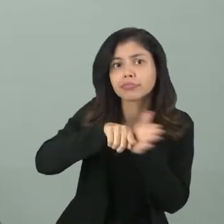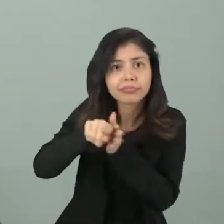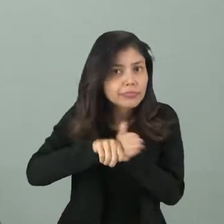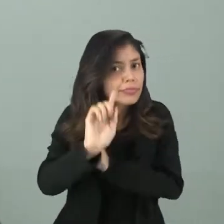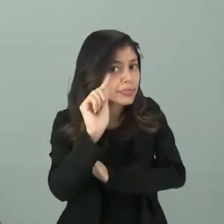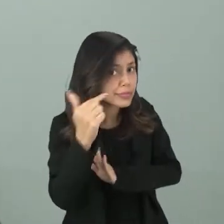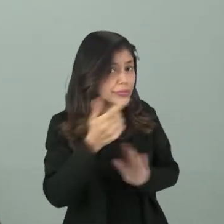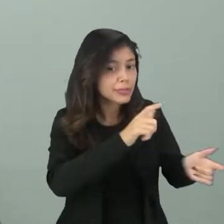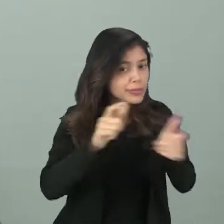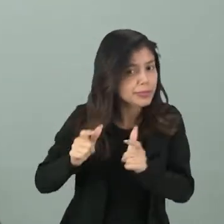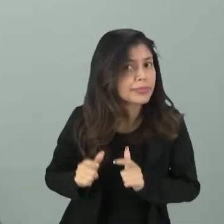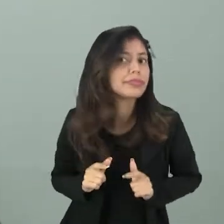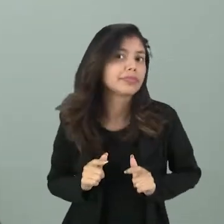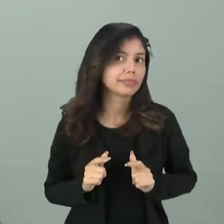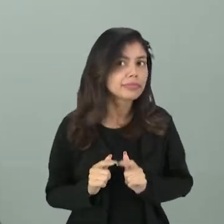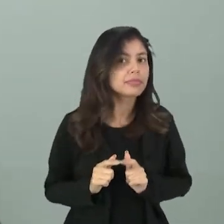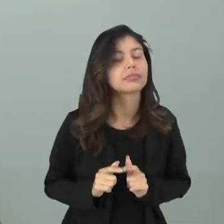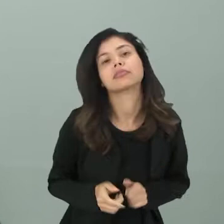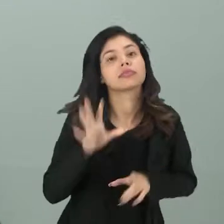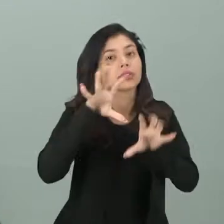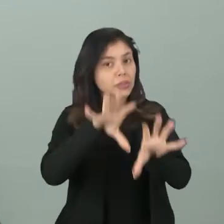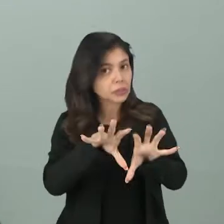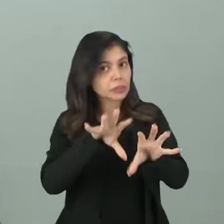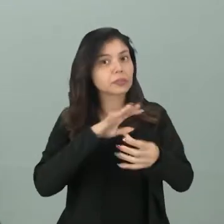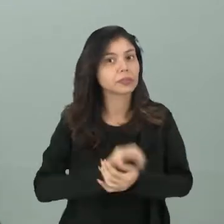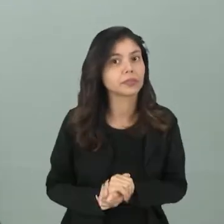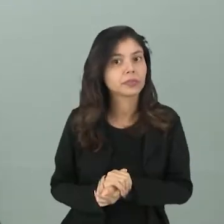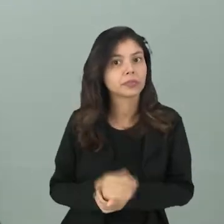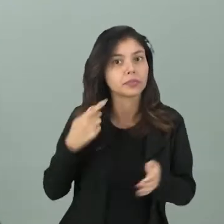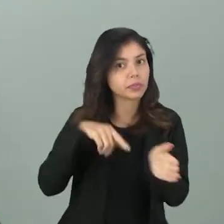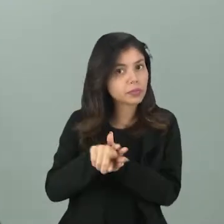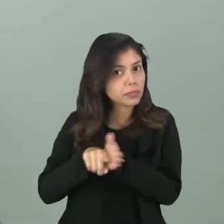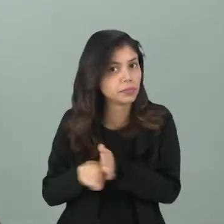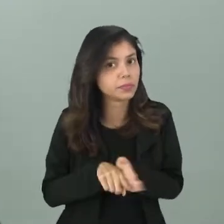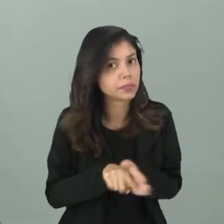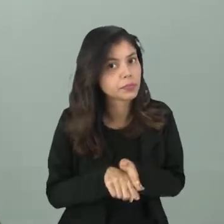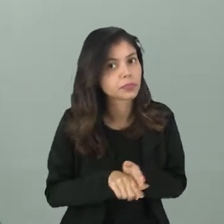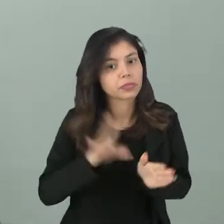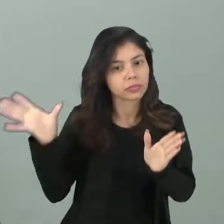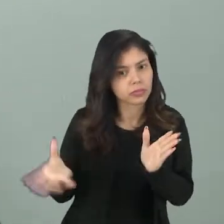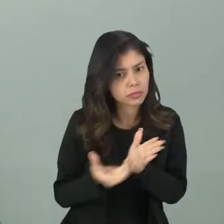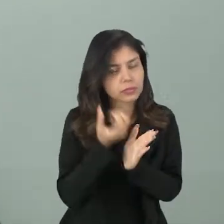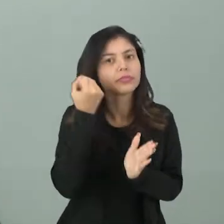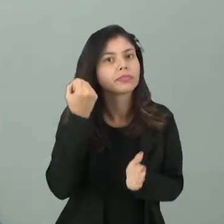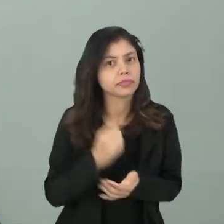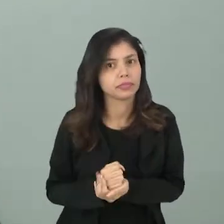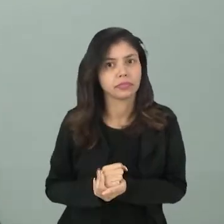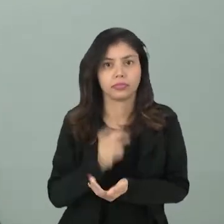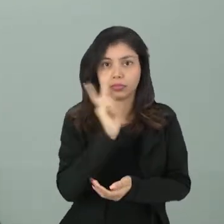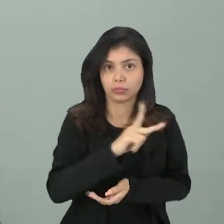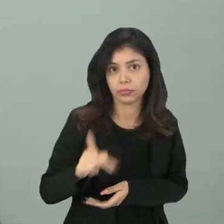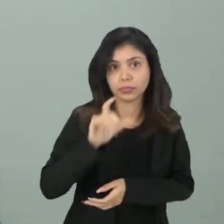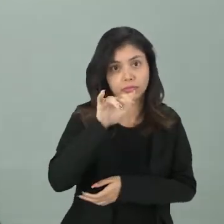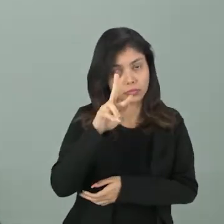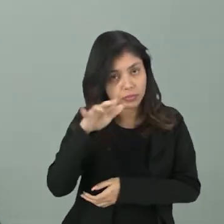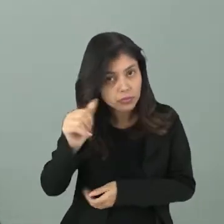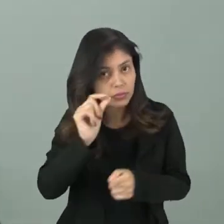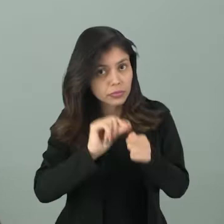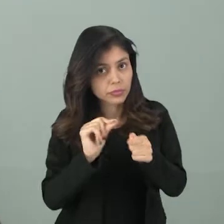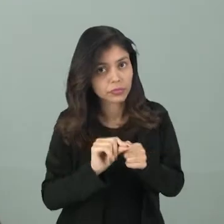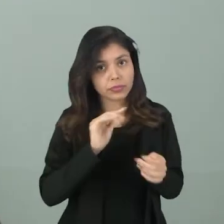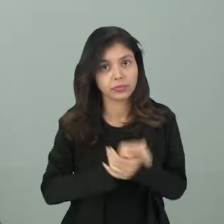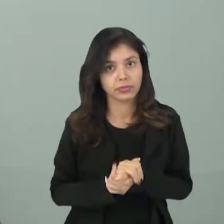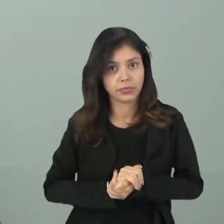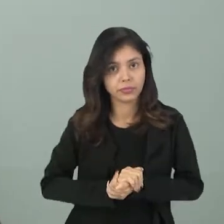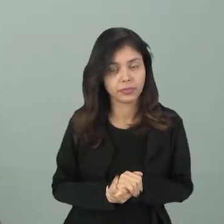pesquisa em outro momento. Dessa vez, a pesquisa coletada pela professora Glória, realizada,